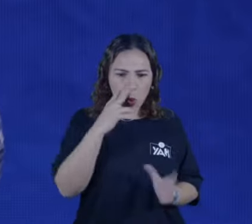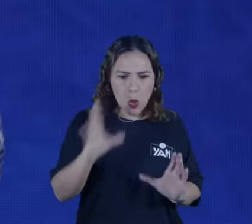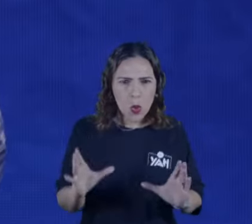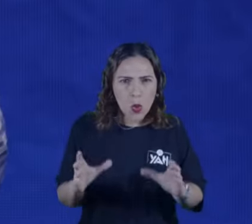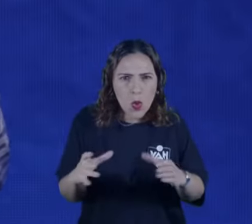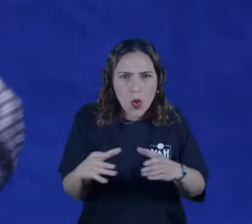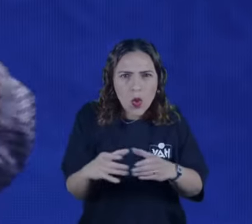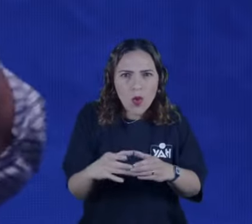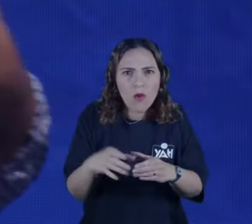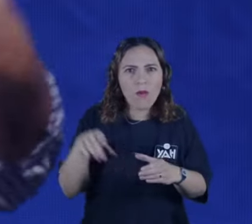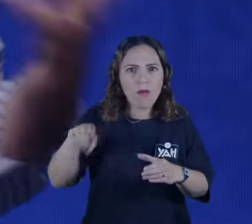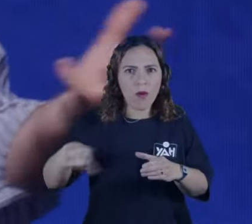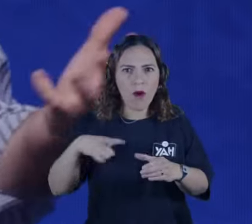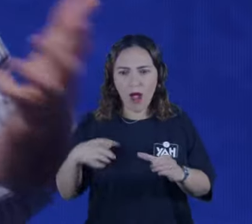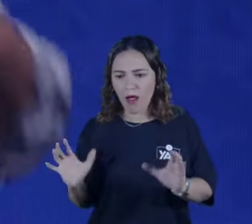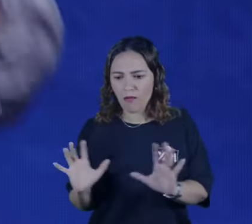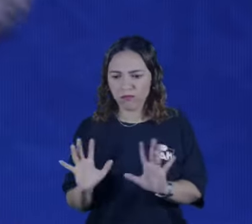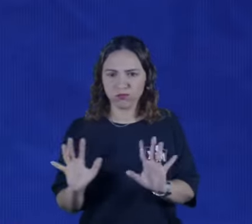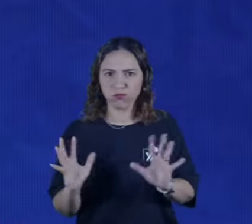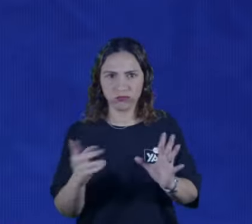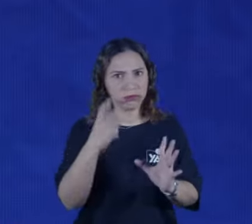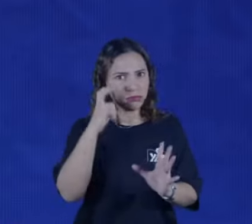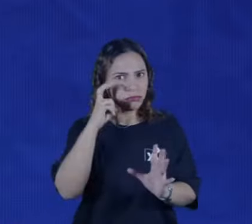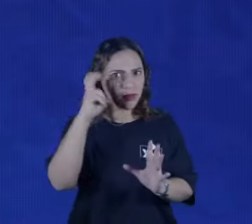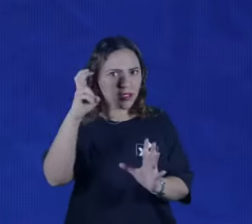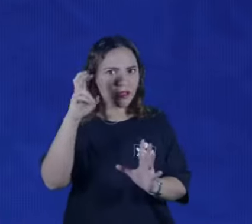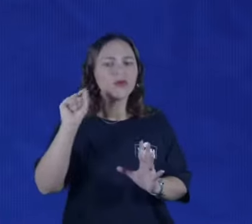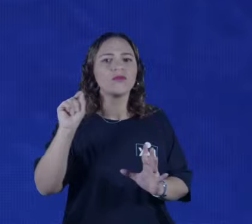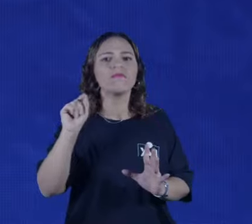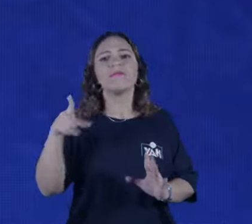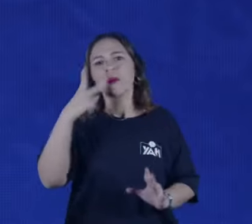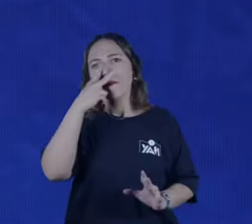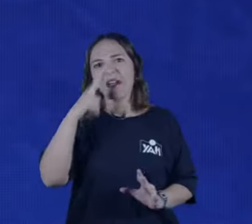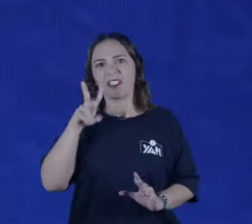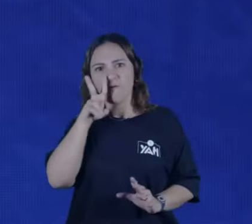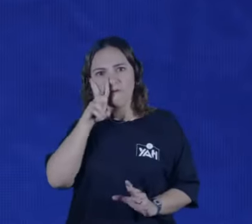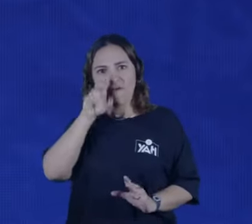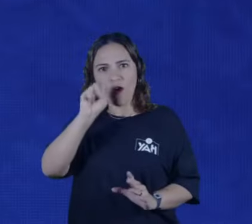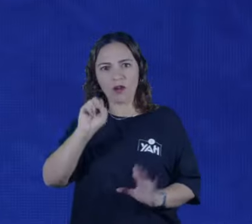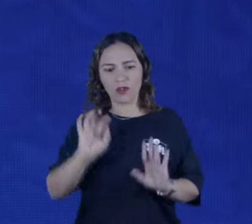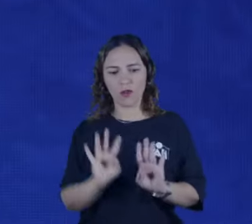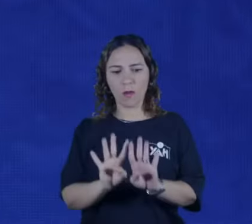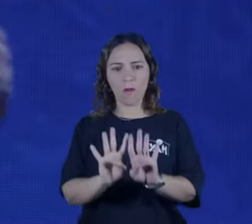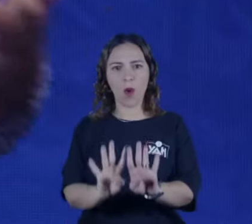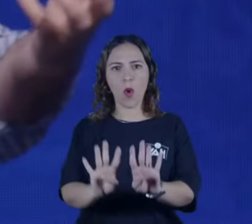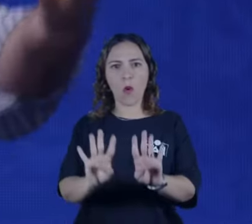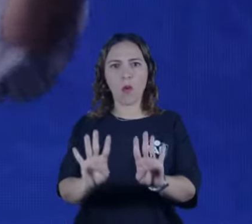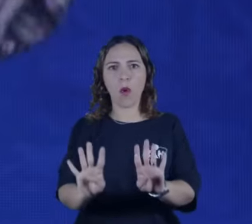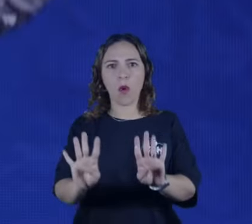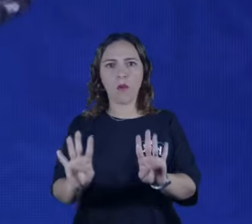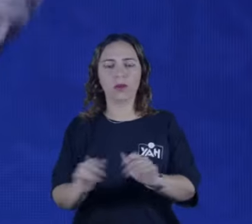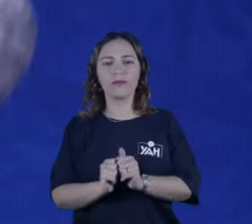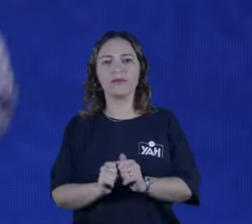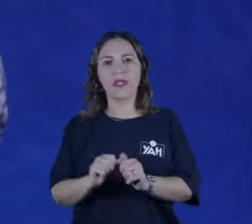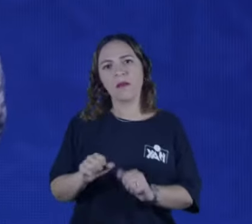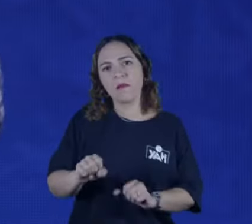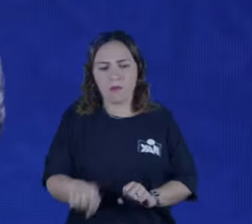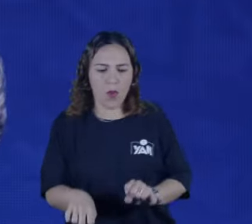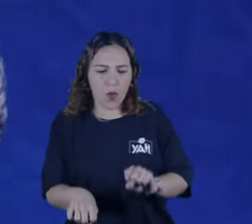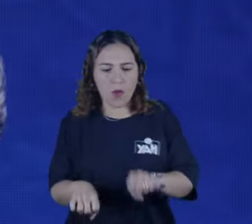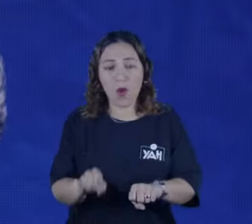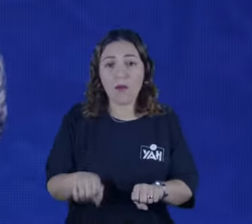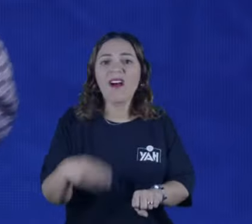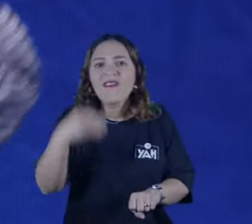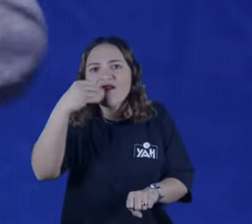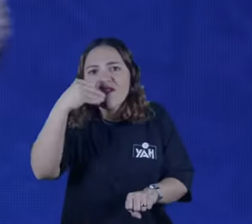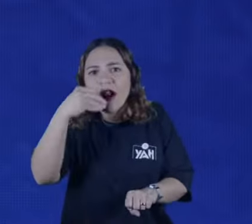bando, que é uma formação inteligente, os mais fortes estão na primeira linha, os mais fracos ficam